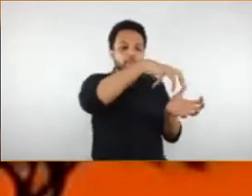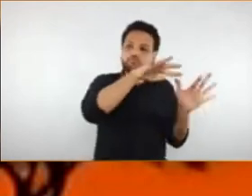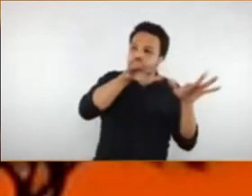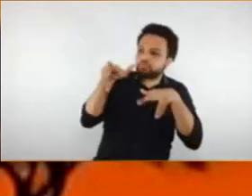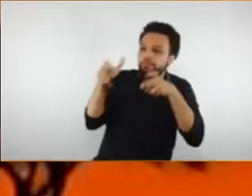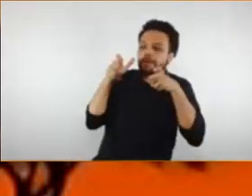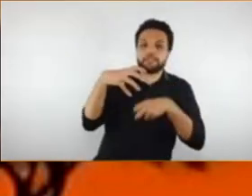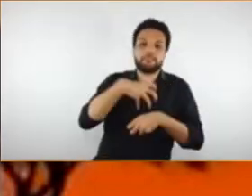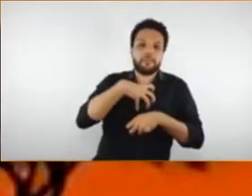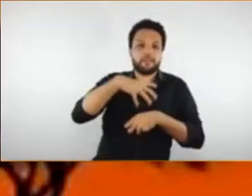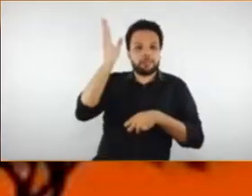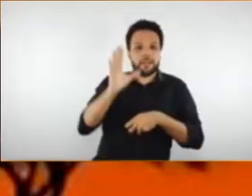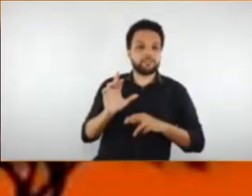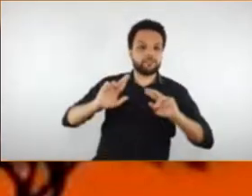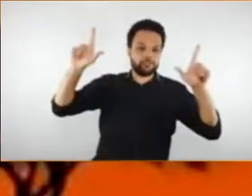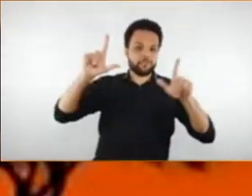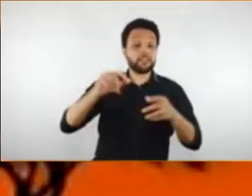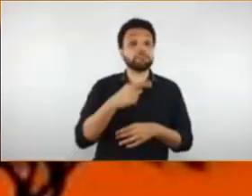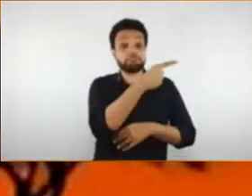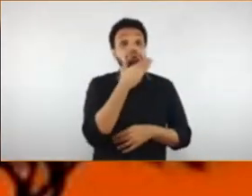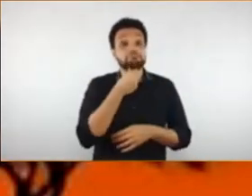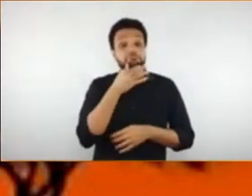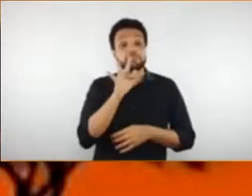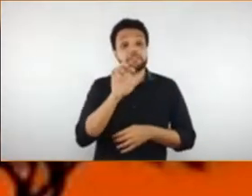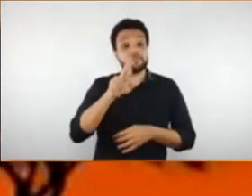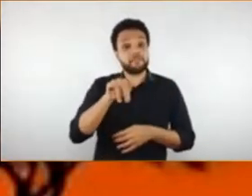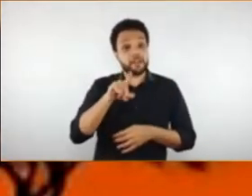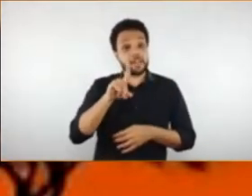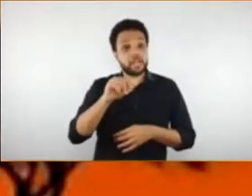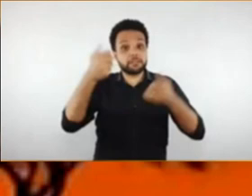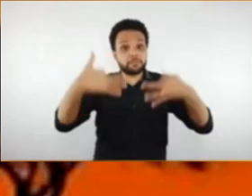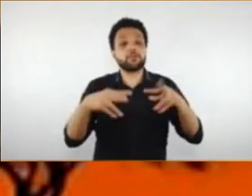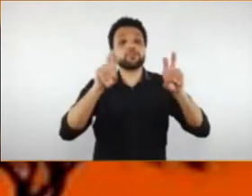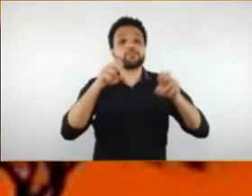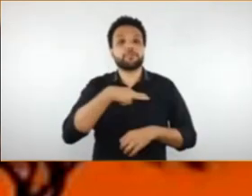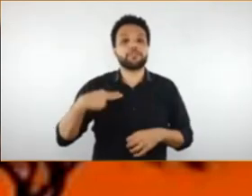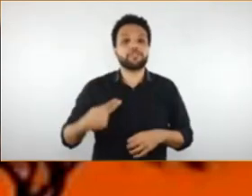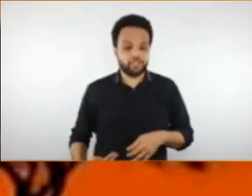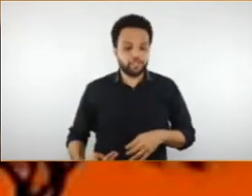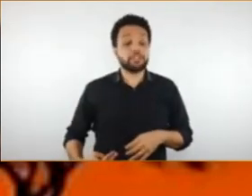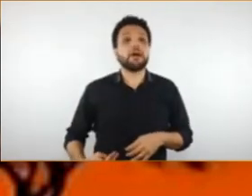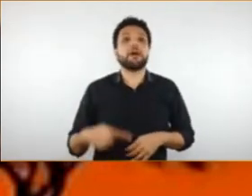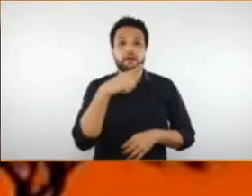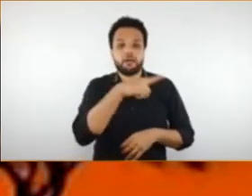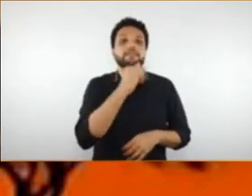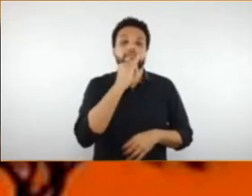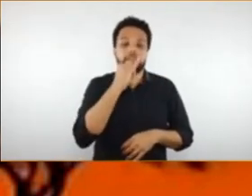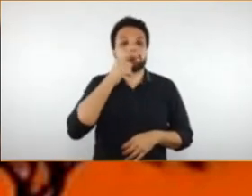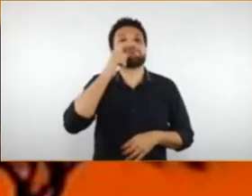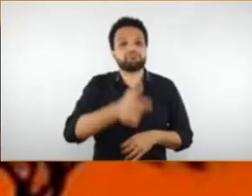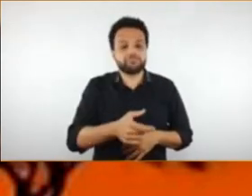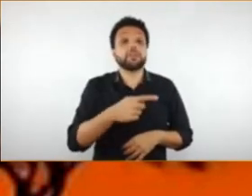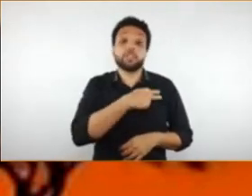China entendeu super bem isso e começou a trabalhar isso. Não é do nada, ela faz essa estratégia